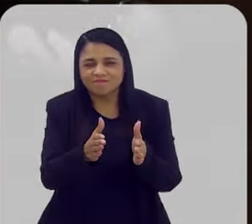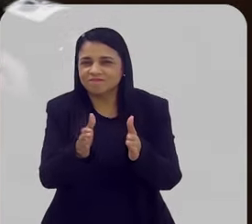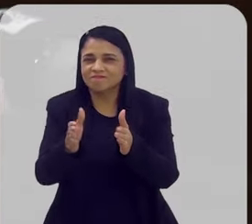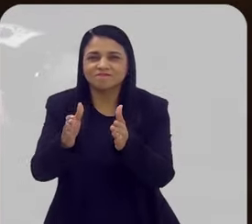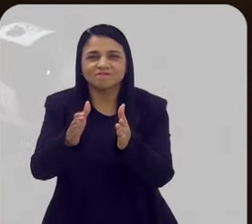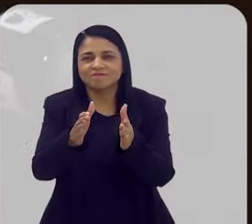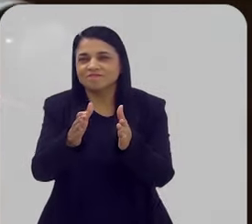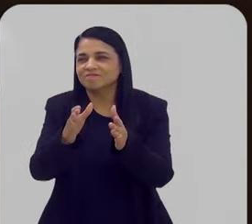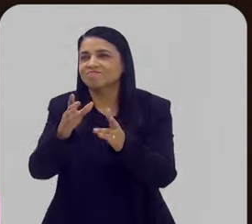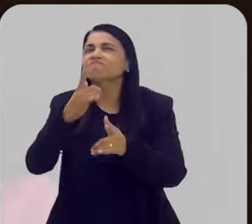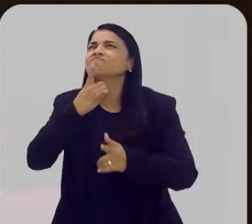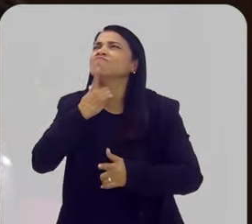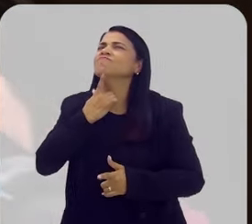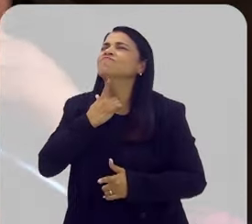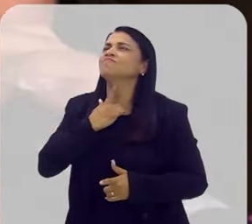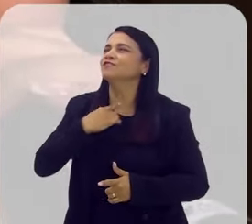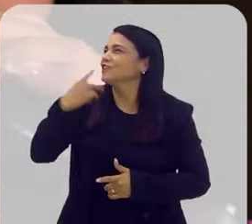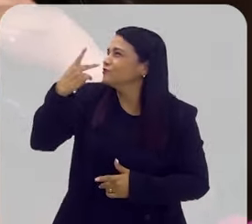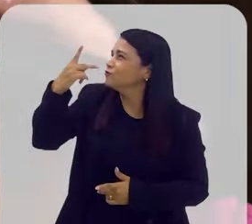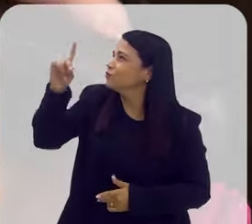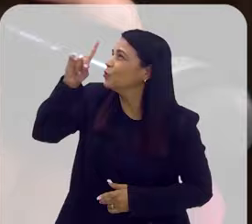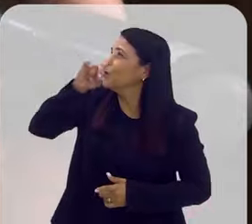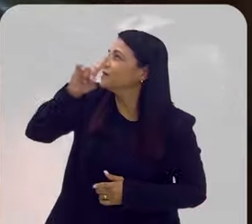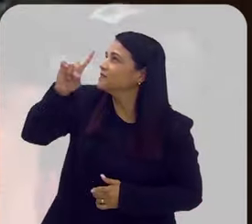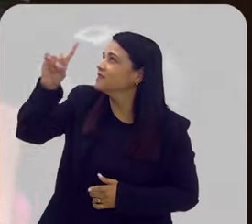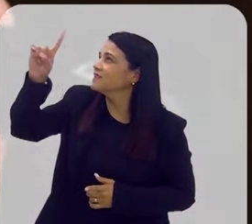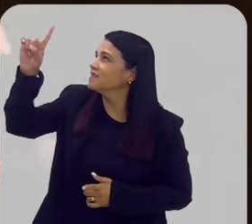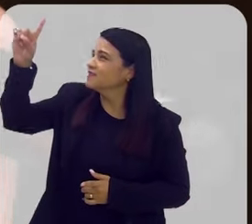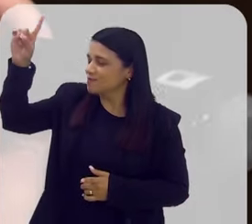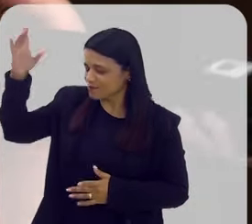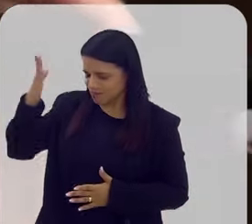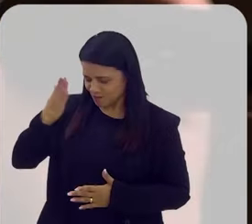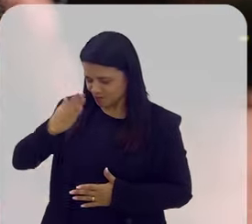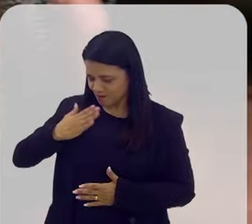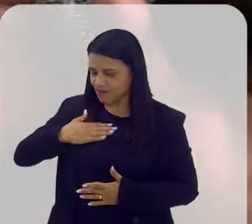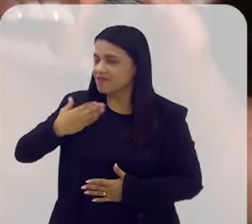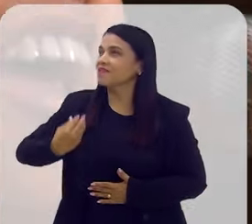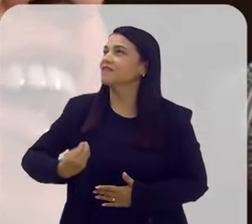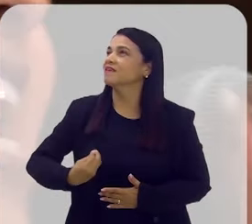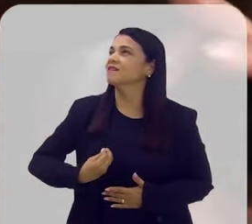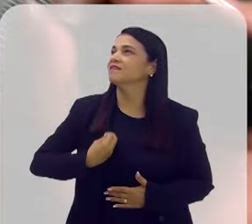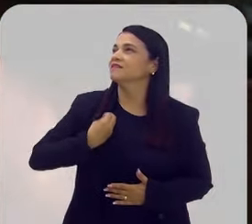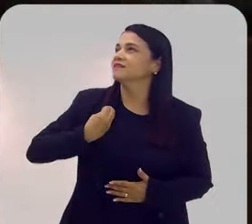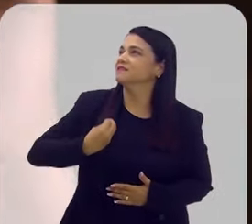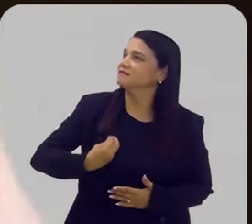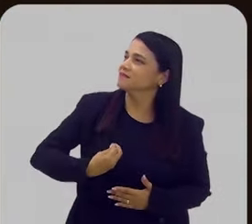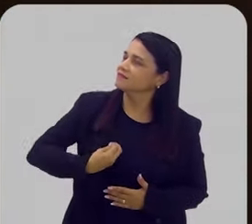Direção, a tua vontade em mim.